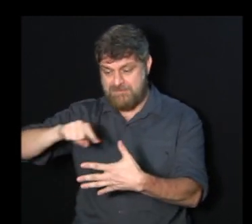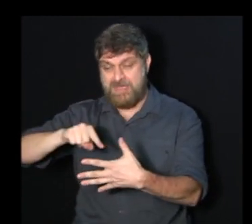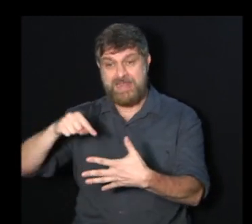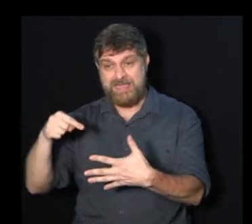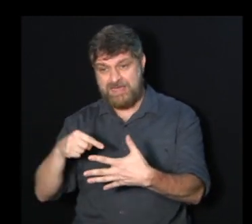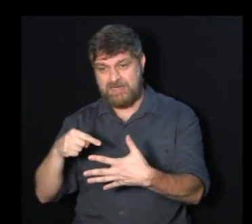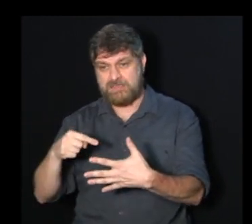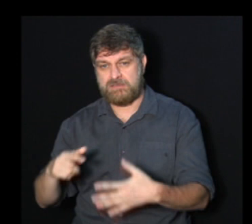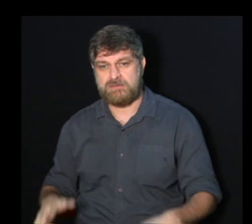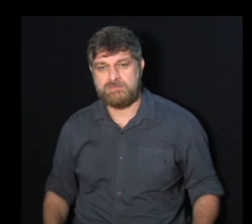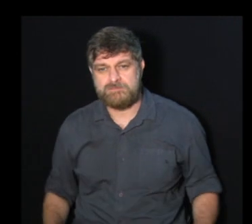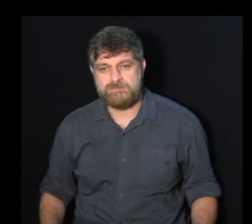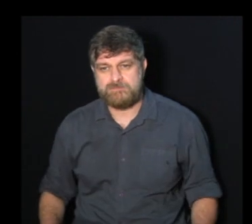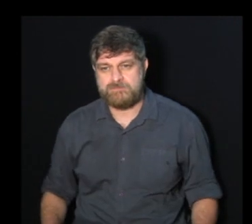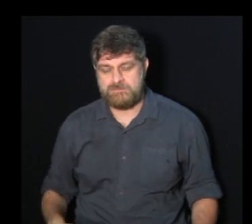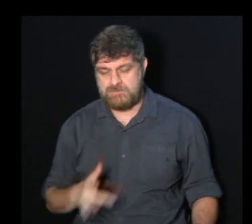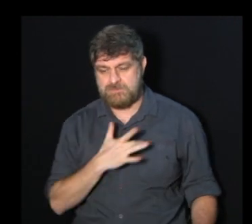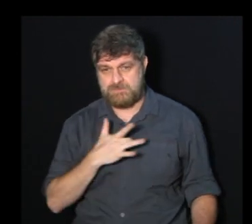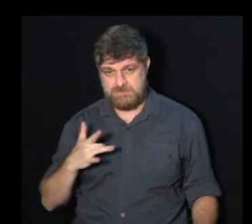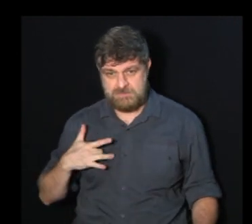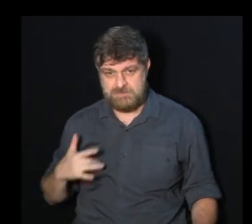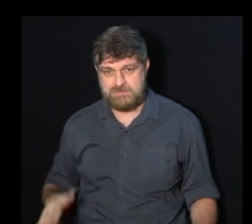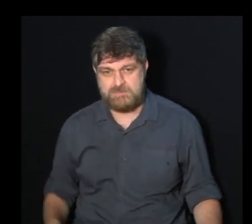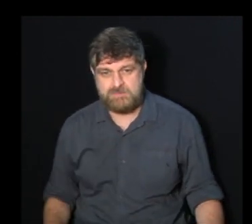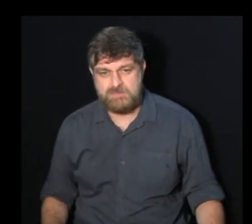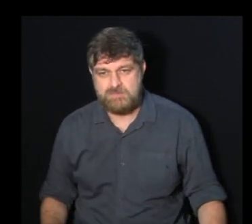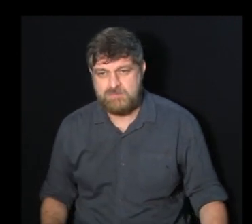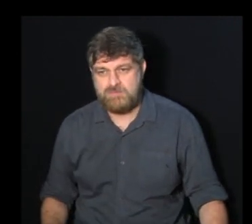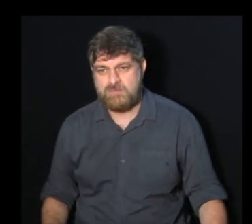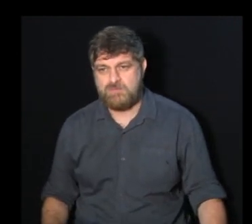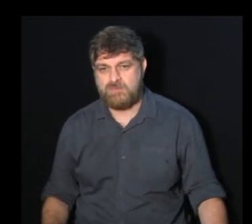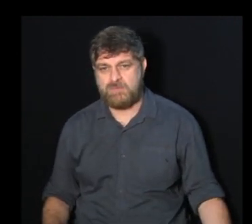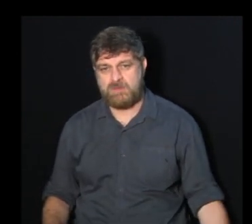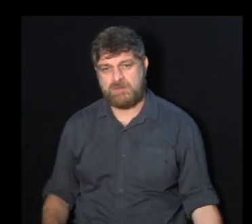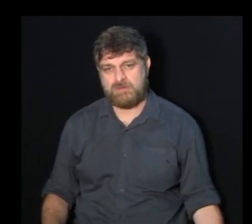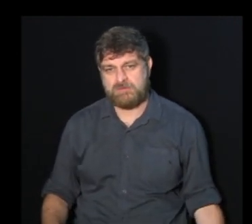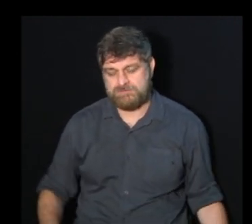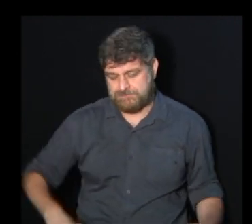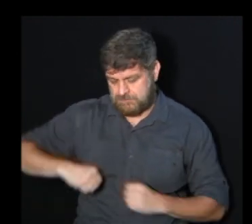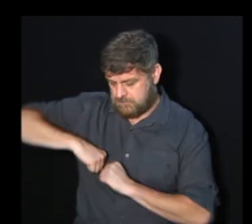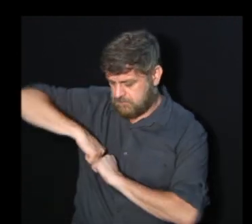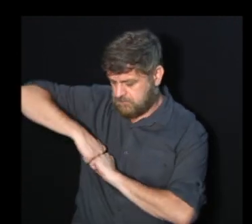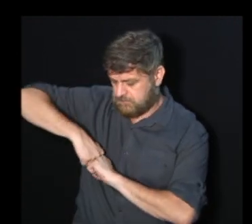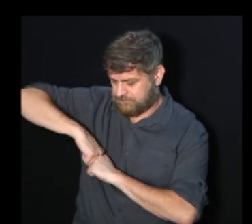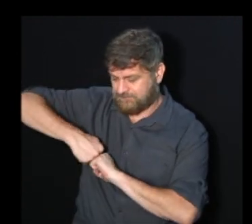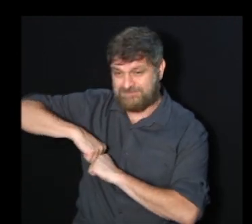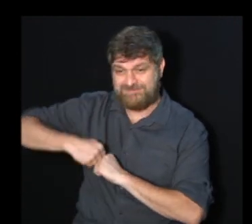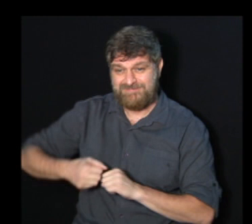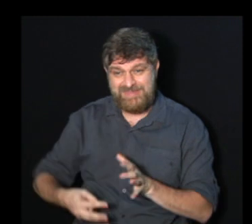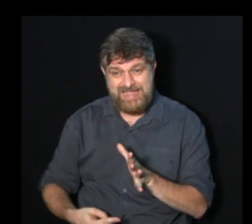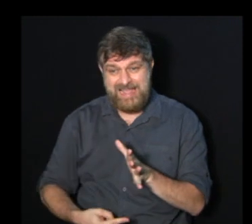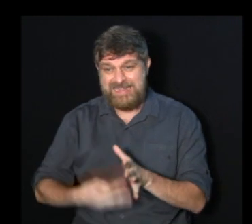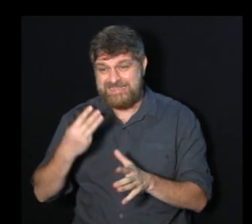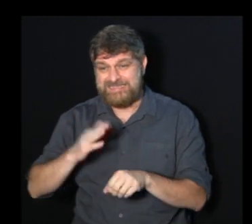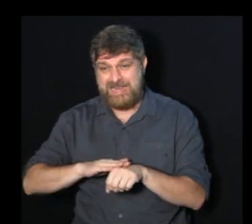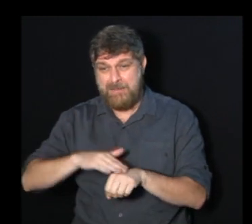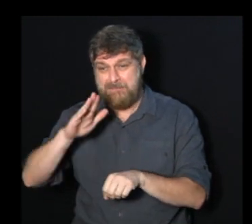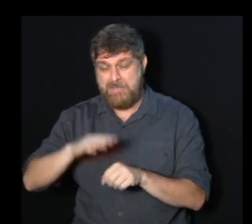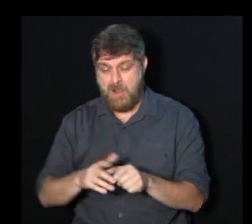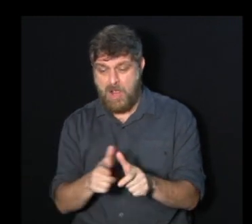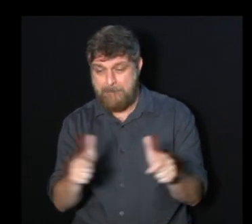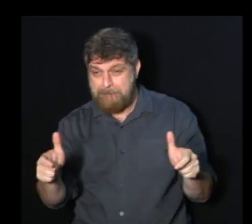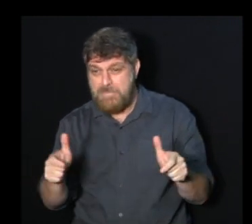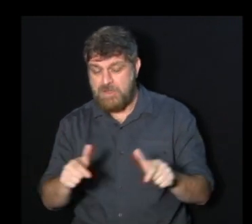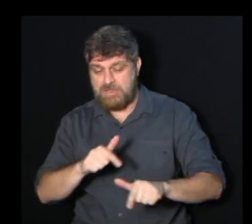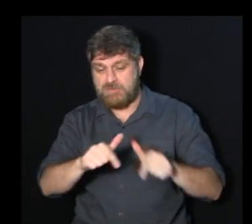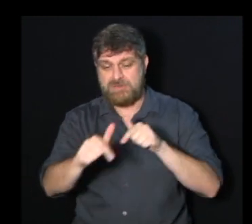Organização Pan-Americana da Saúde. Tá? Bom, a osteoartrose, a artrose, é a terceira maior causa de afastamento no Brasil,